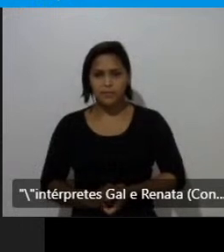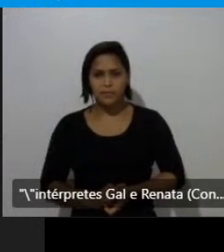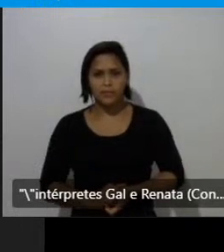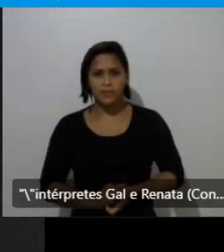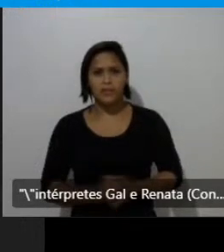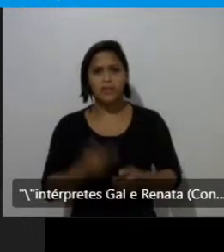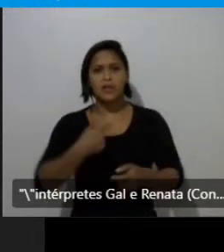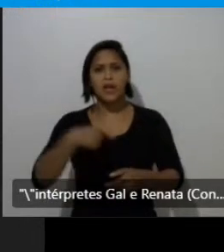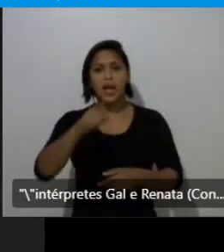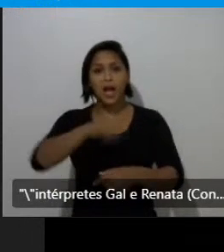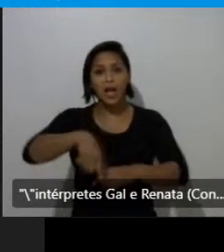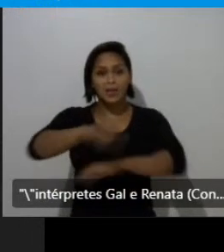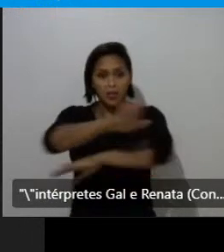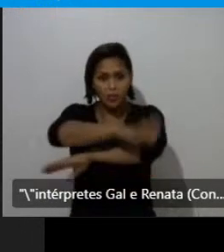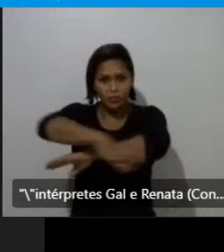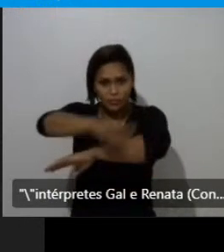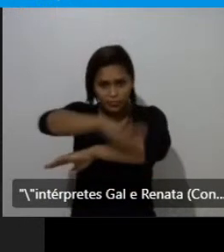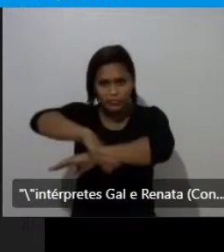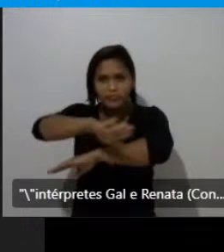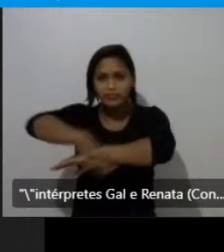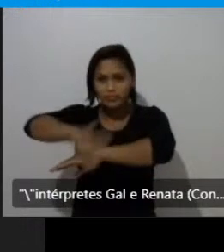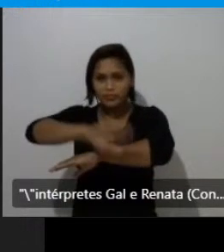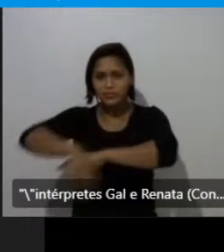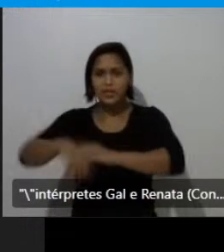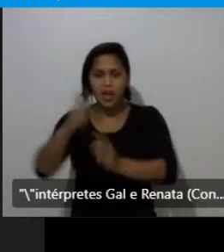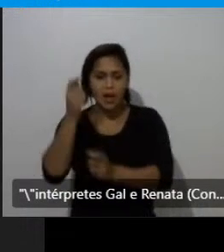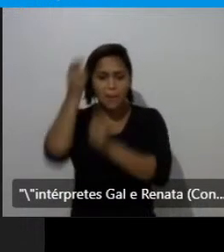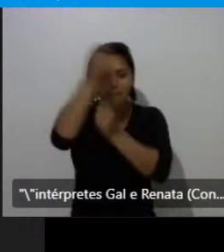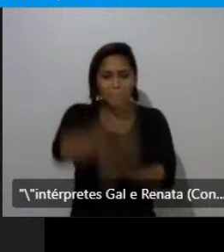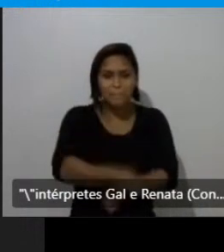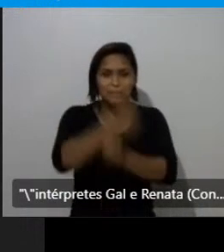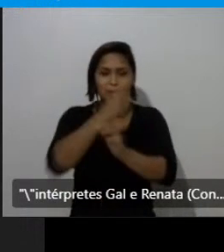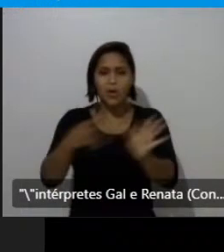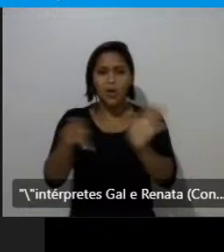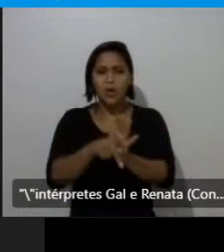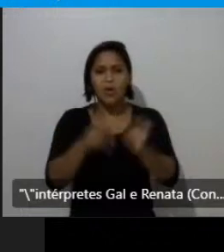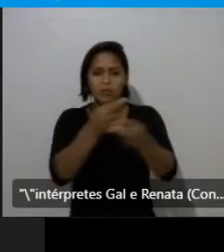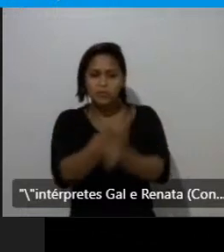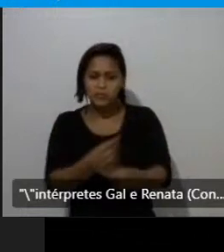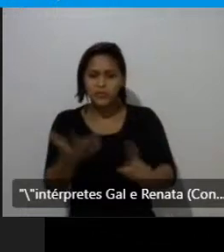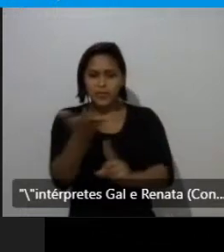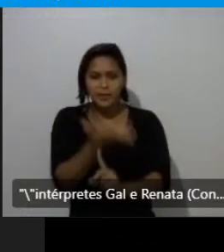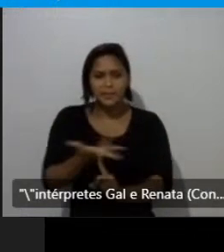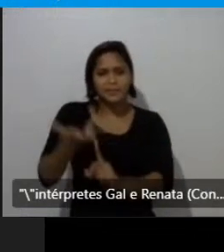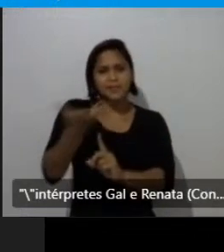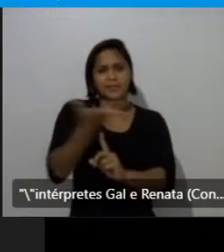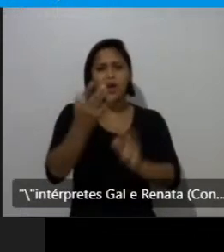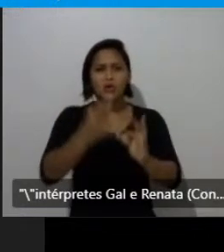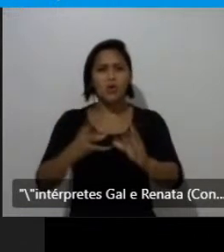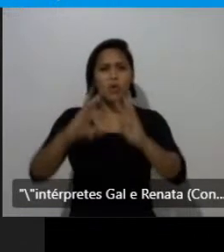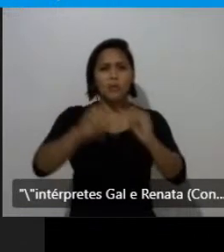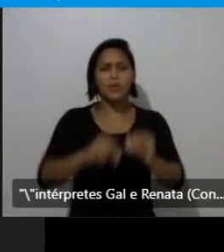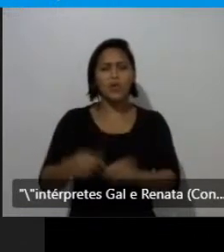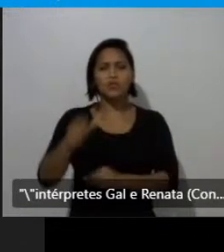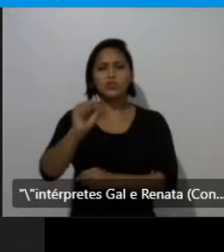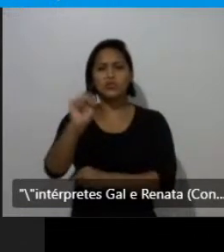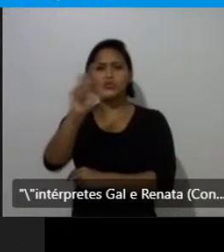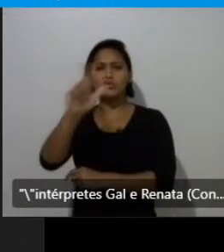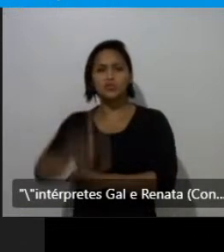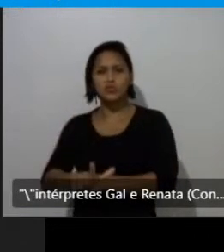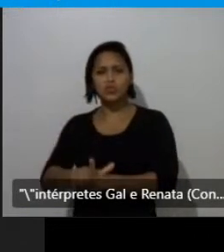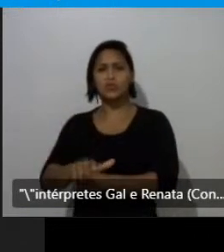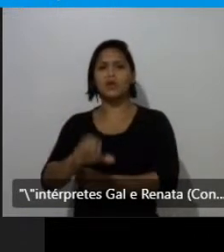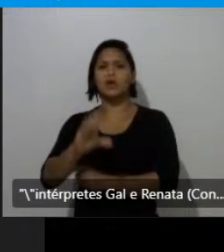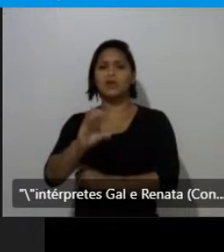as comunidades caiçaras e de pescadores artesanais de toda a costa aqui sudeste,